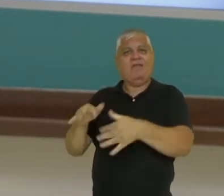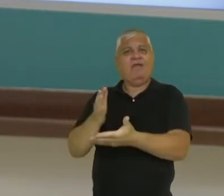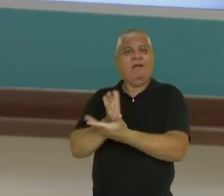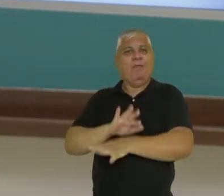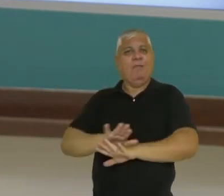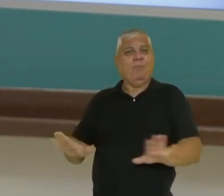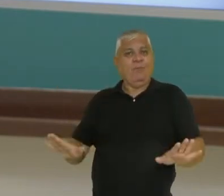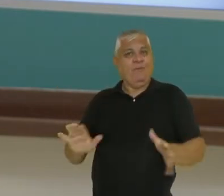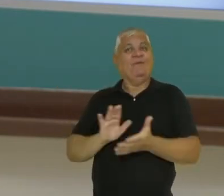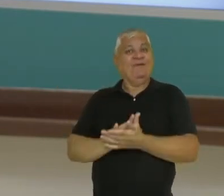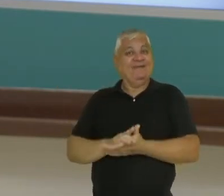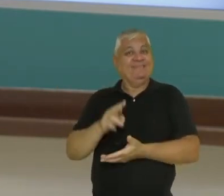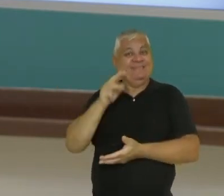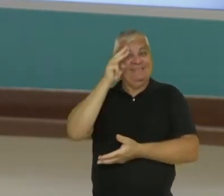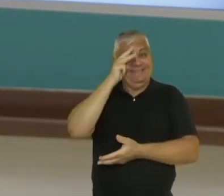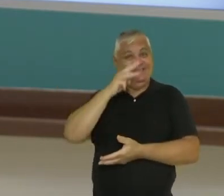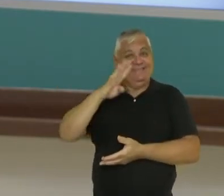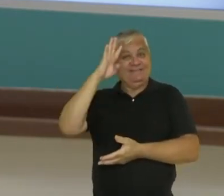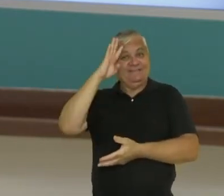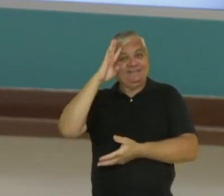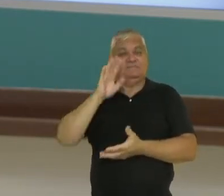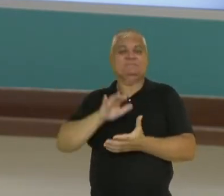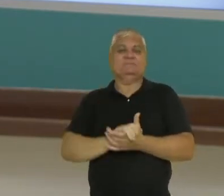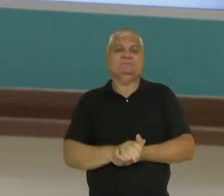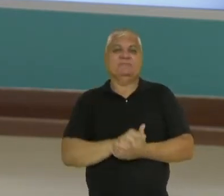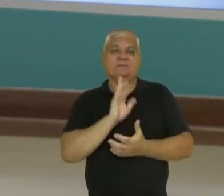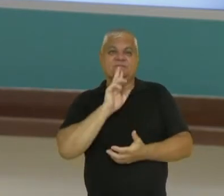receber problemas nessa empresa da questão.